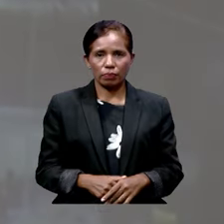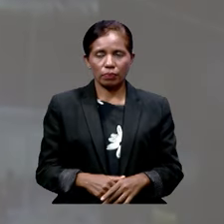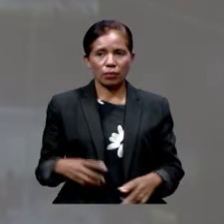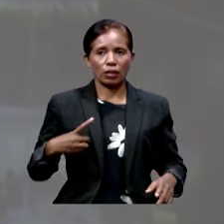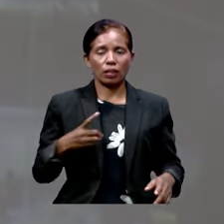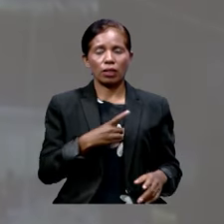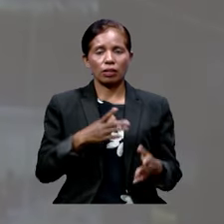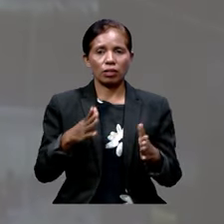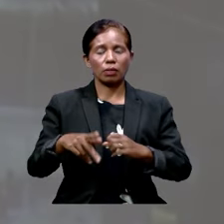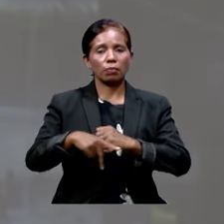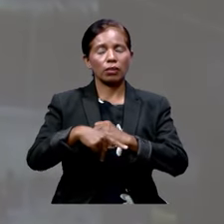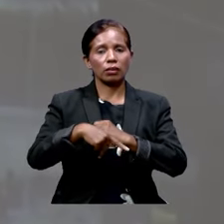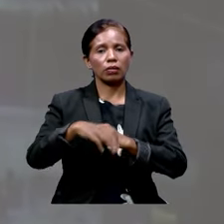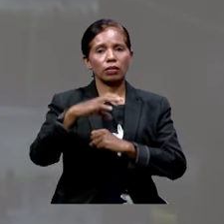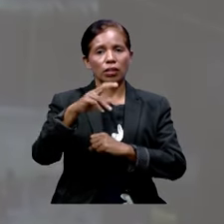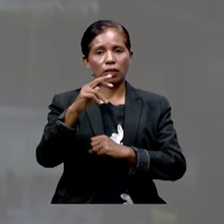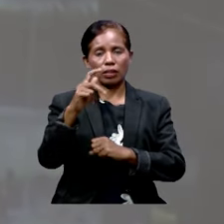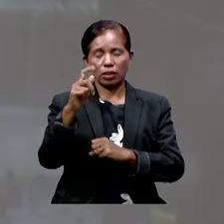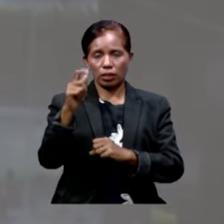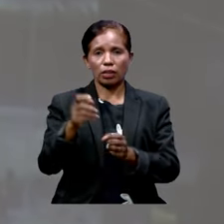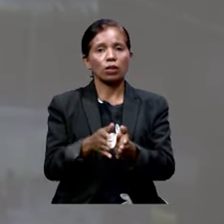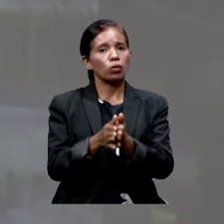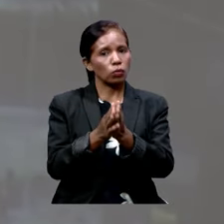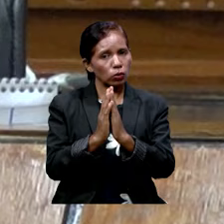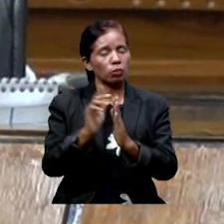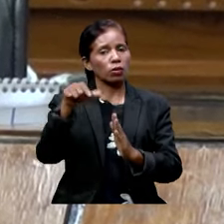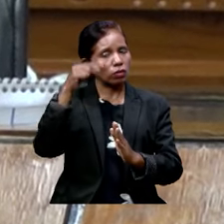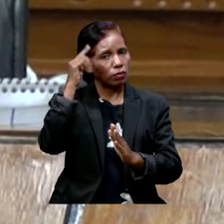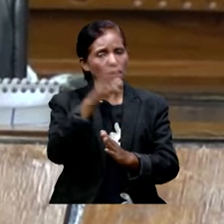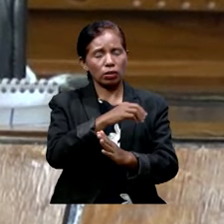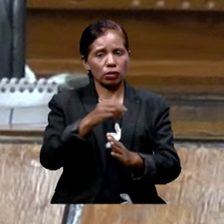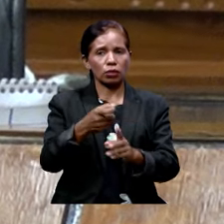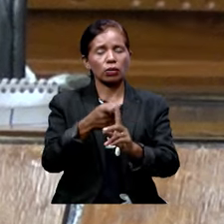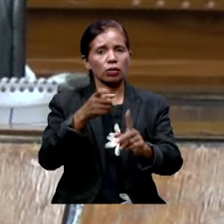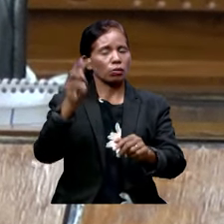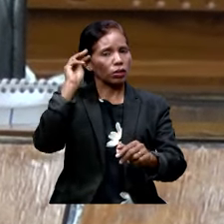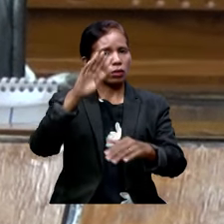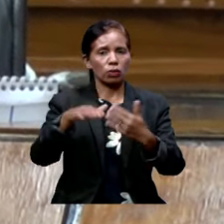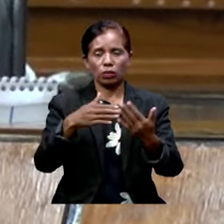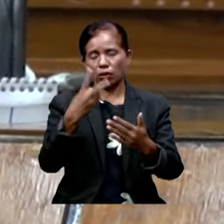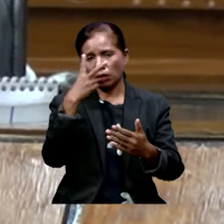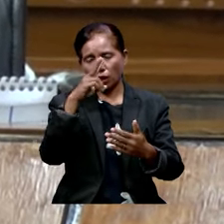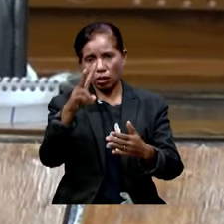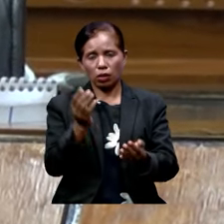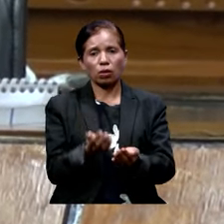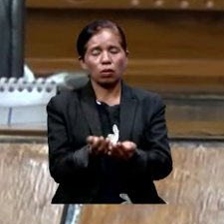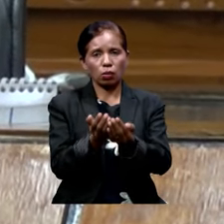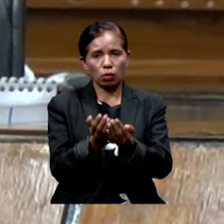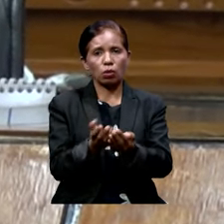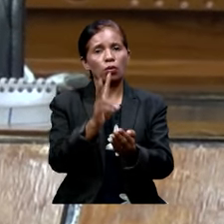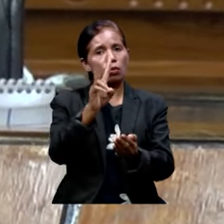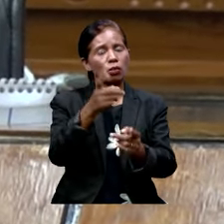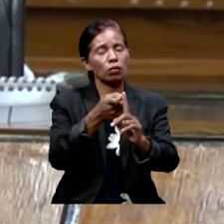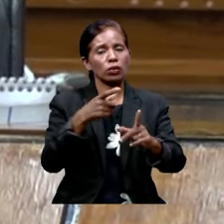Deputada bancada CNRT, Sedelizia Faria dos Santos, Russo Governo, li Russo Ministério Competente, atutau atenção barro rua Russo Japão, nebe